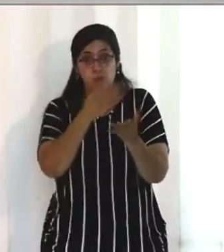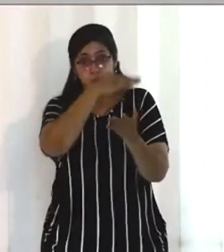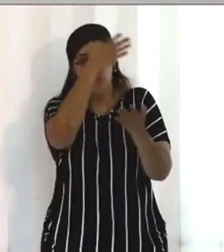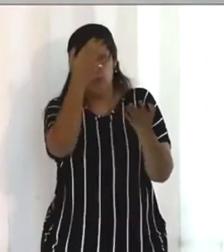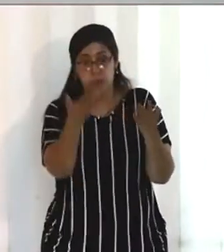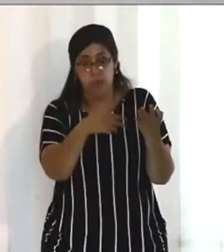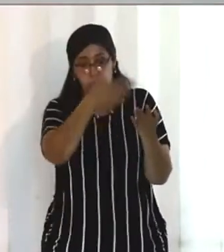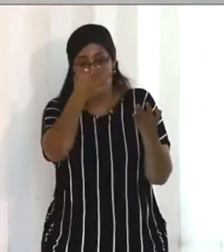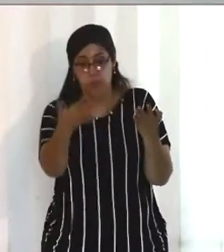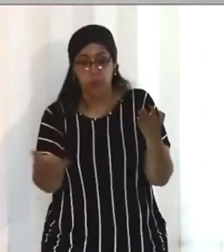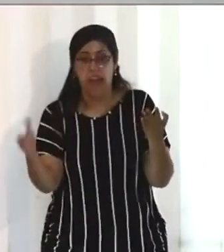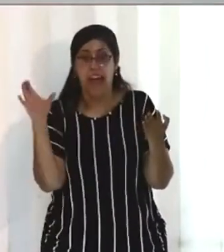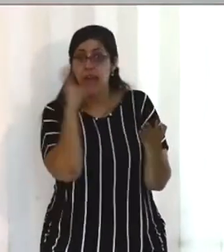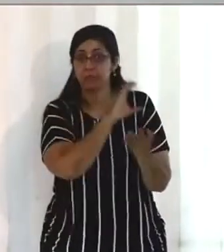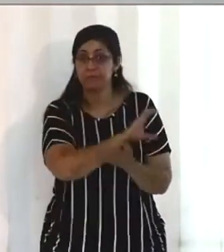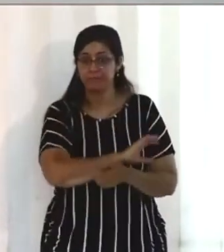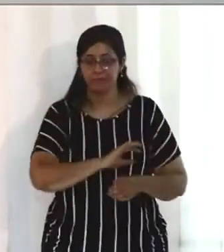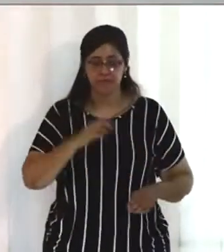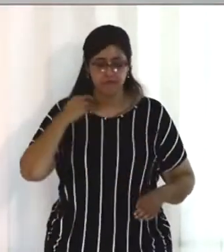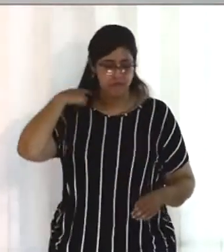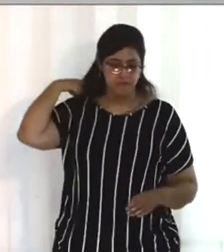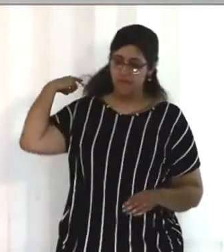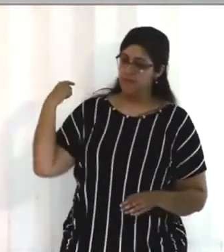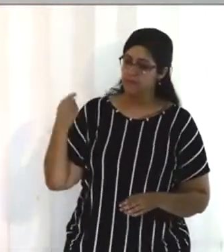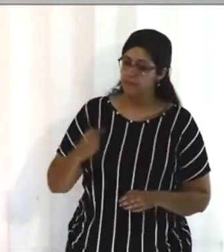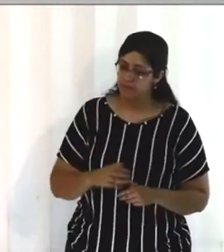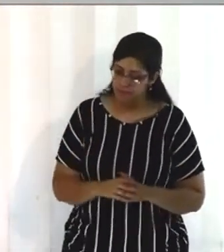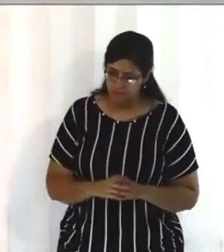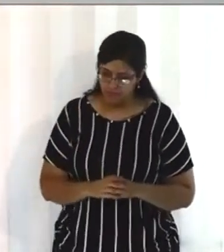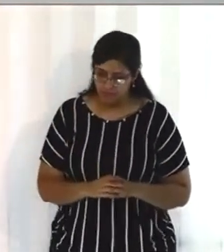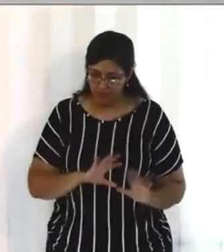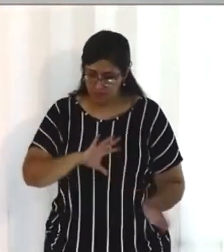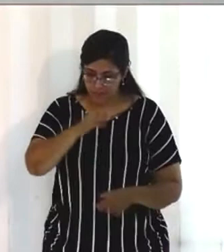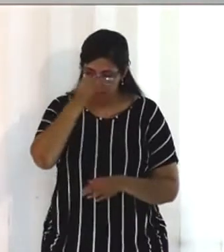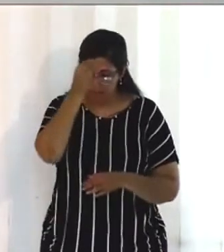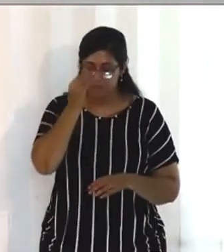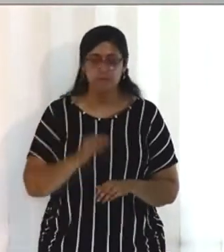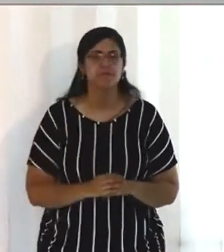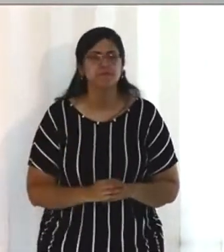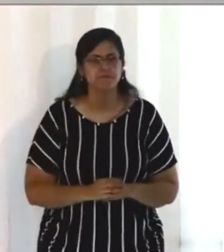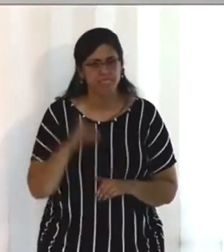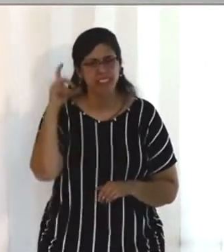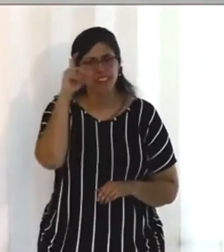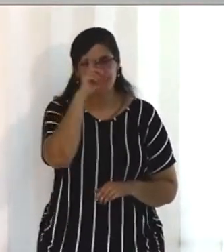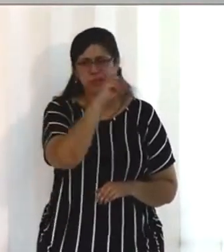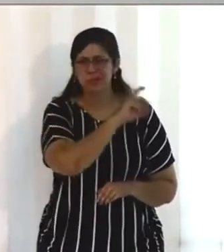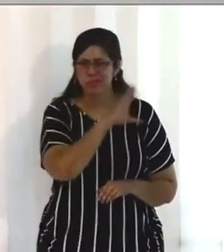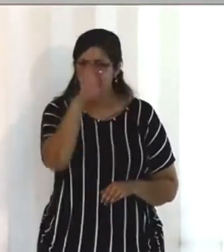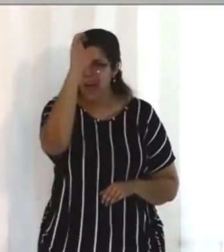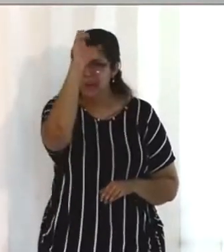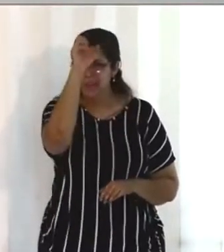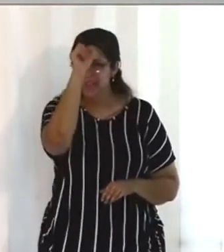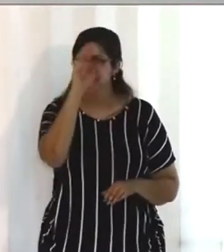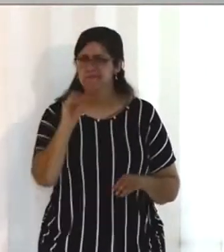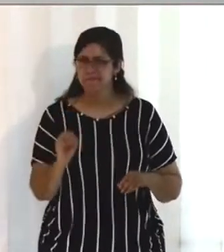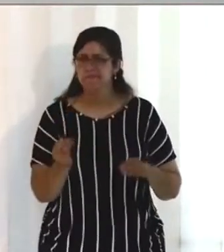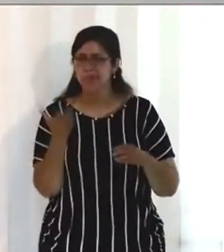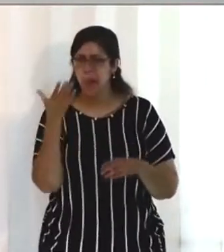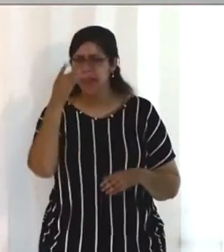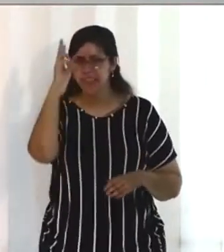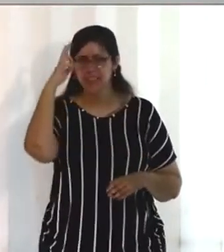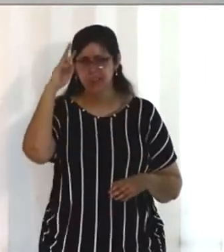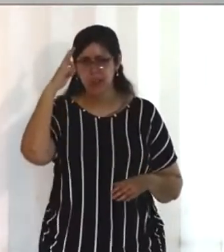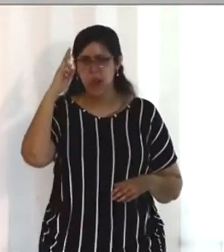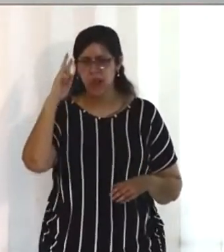aprender com as situações históricas. Na época, Pompeia talvez tivesse não mais do que 30 mil habitantes. Não era